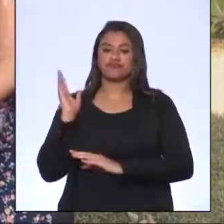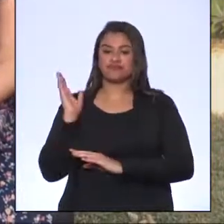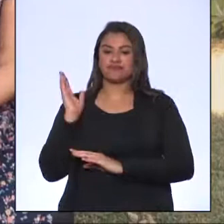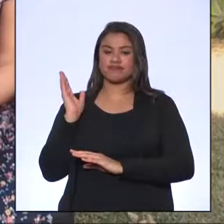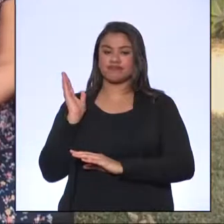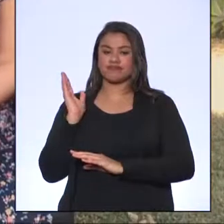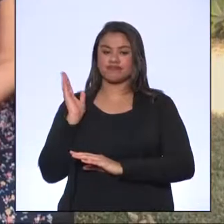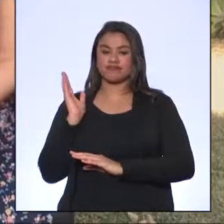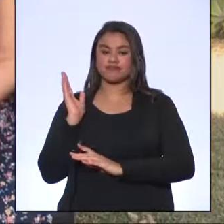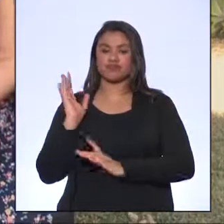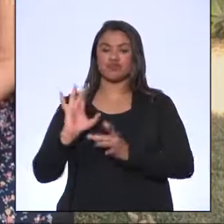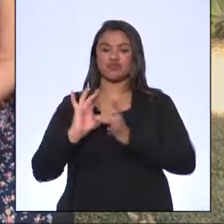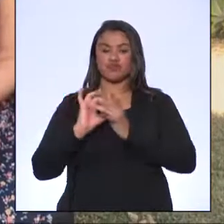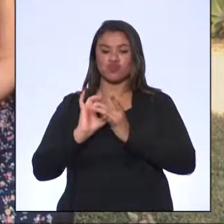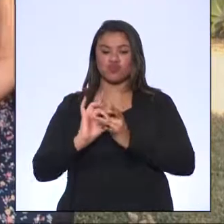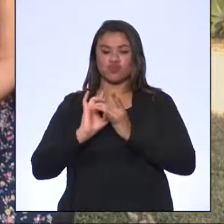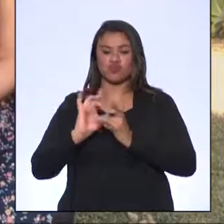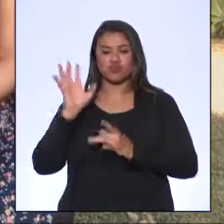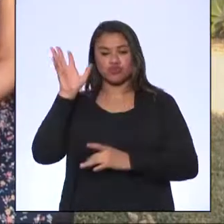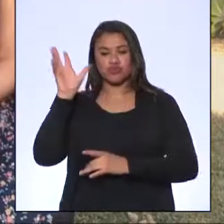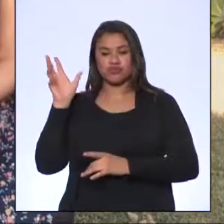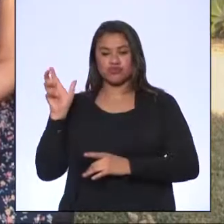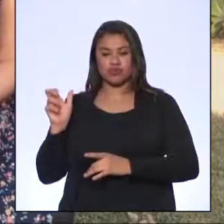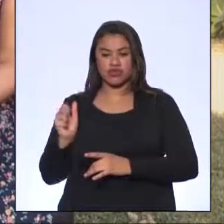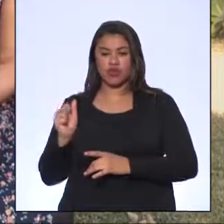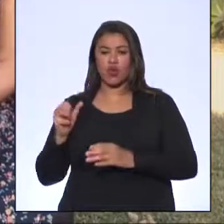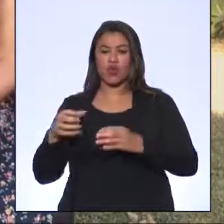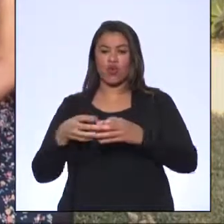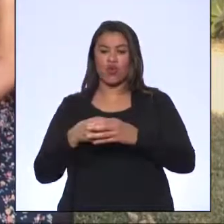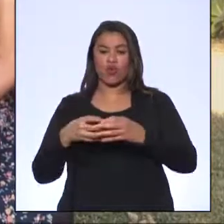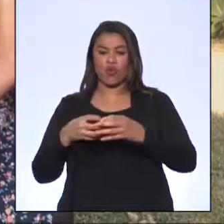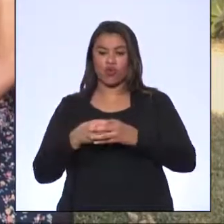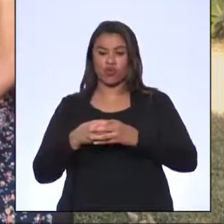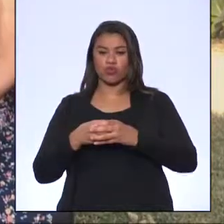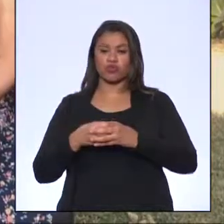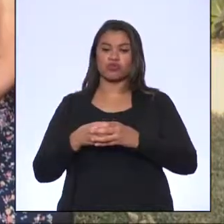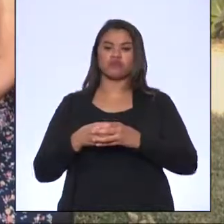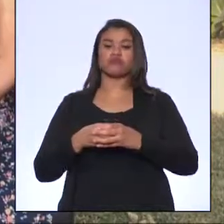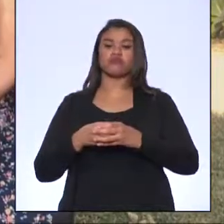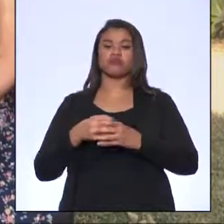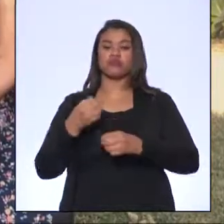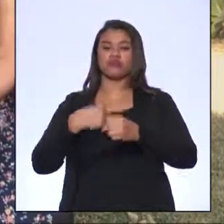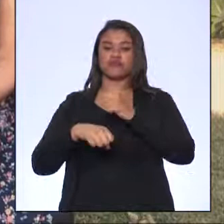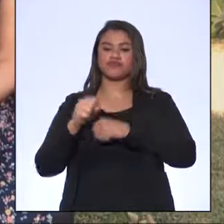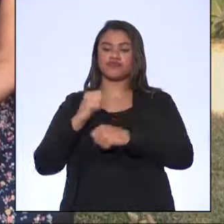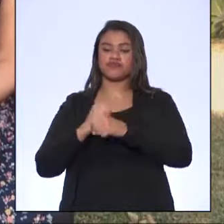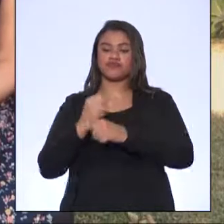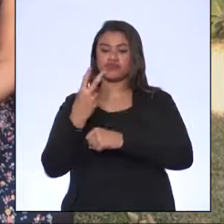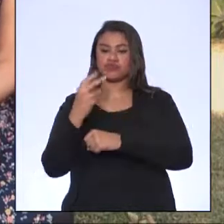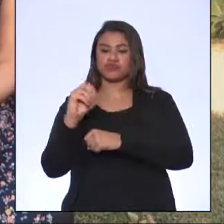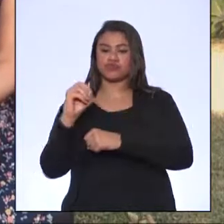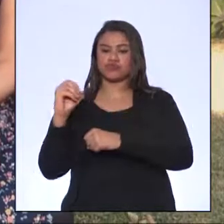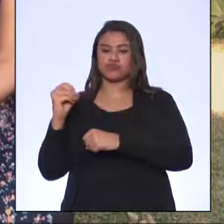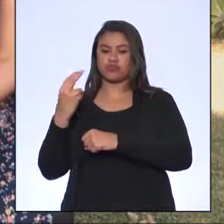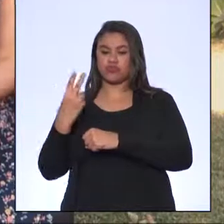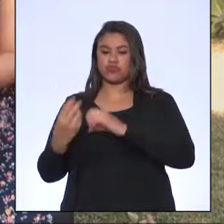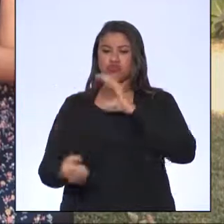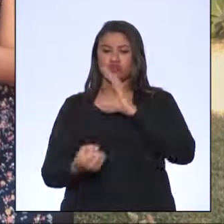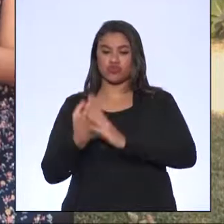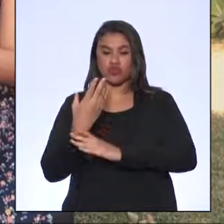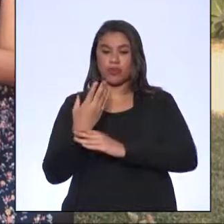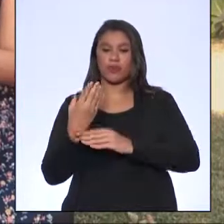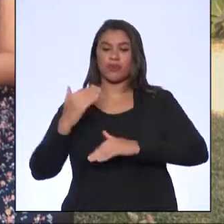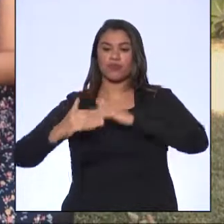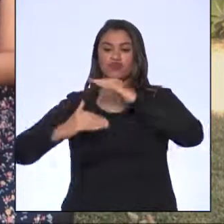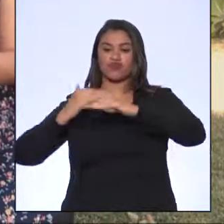uma organização criada em 2002 para promover o desenvolvimento do continente. Ela considerou principalmente